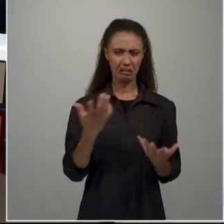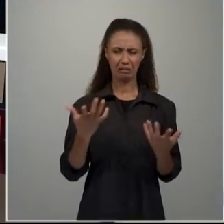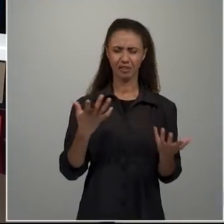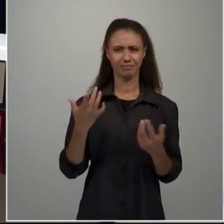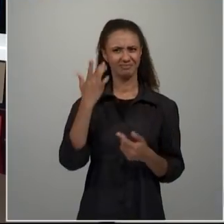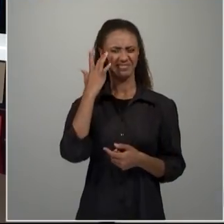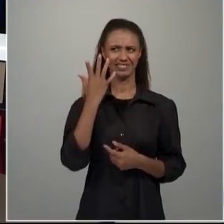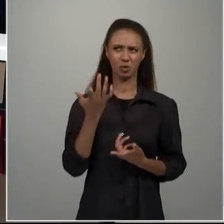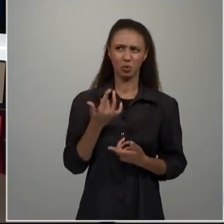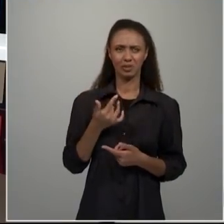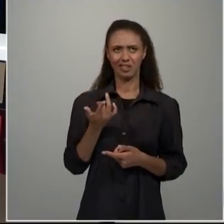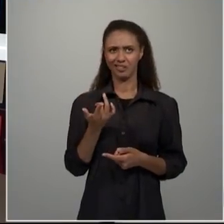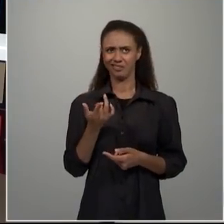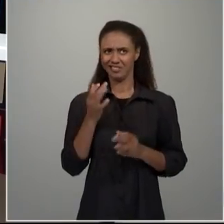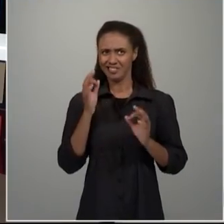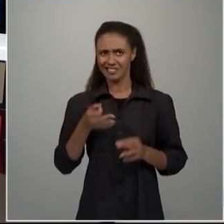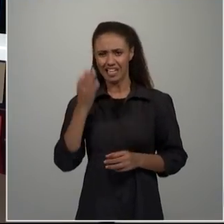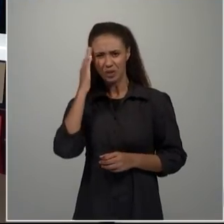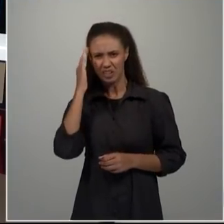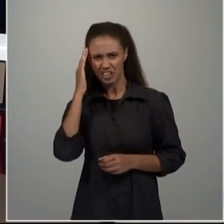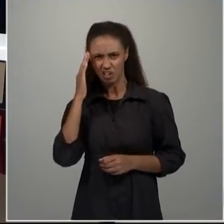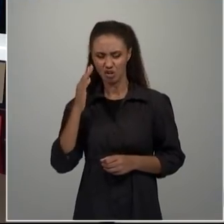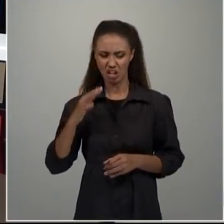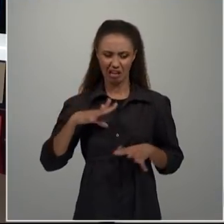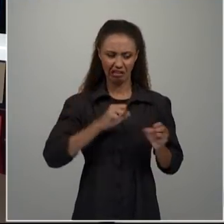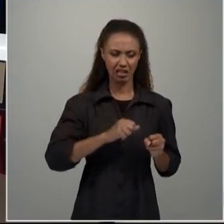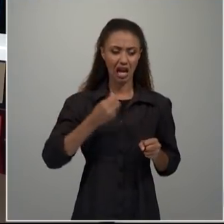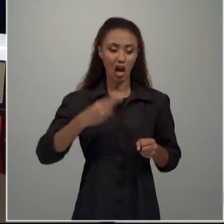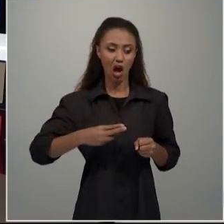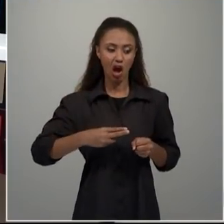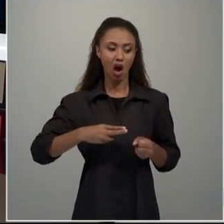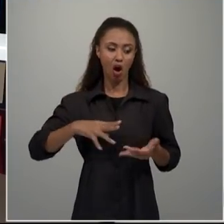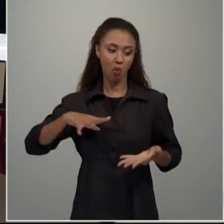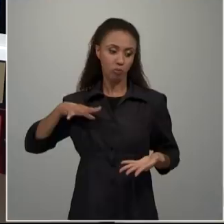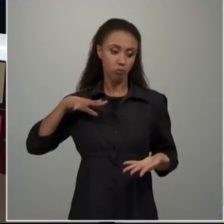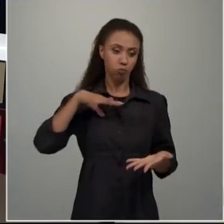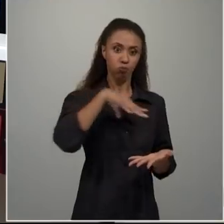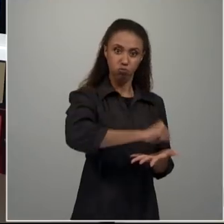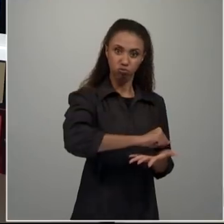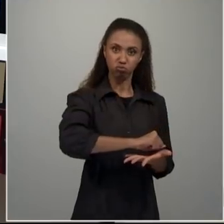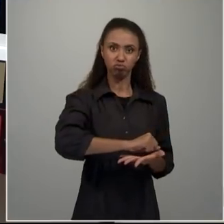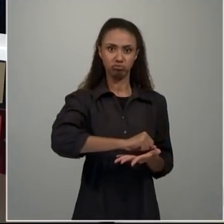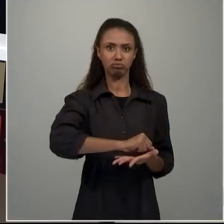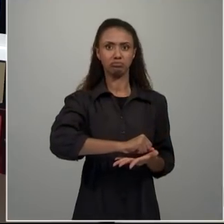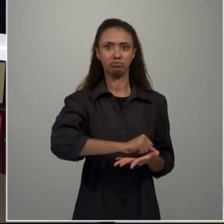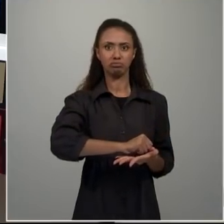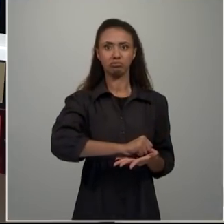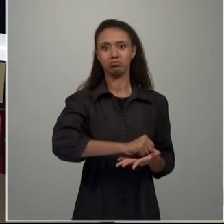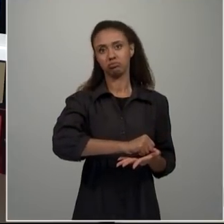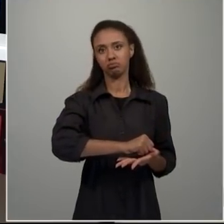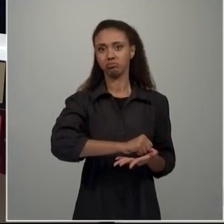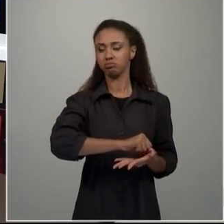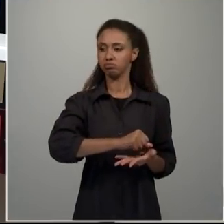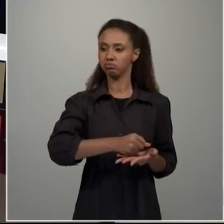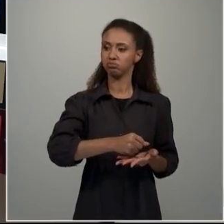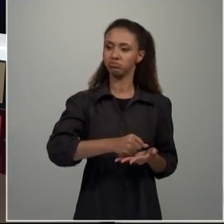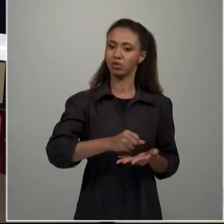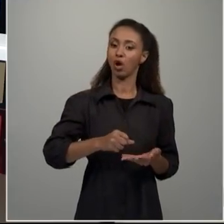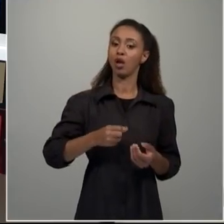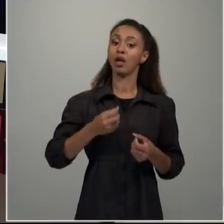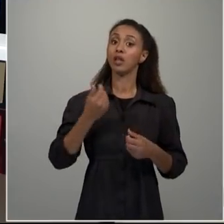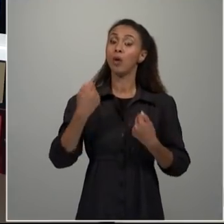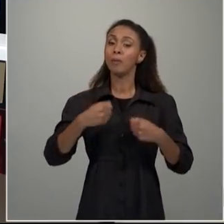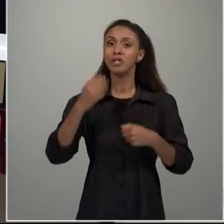dúvida se eles vão atacar ou se eles vão dominar eu tenho que dar uma olhadinha aquino visitam são cinco motivos que tem